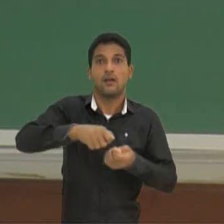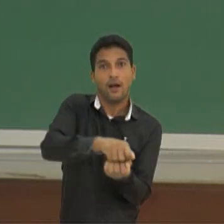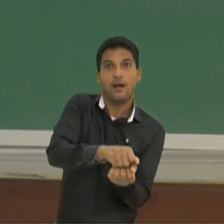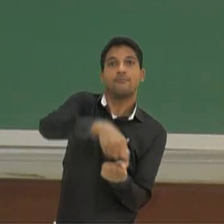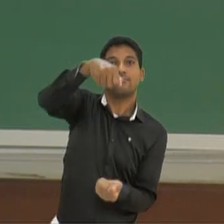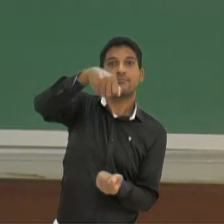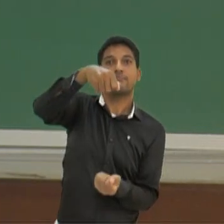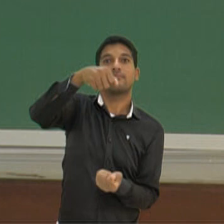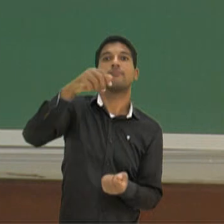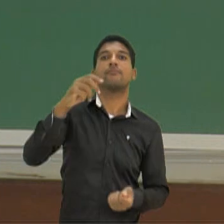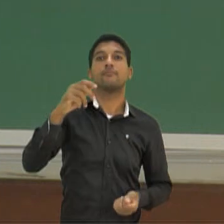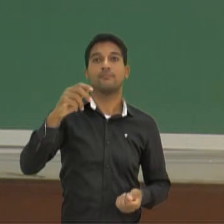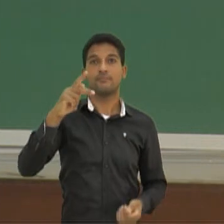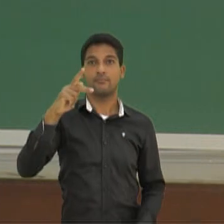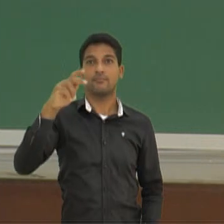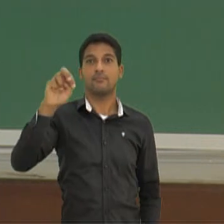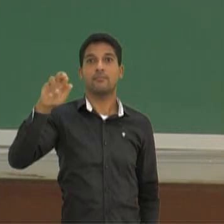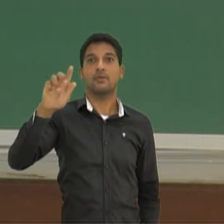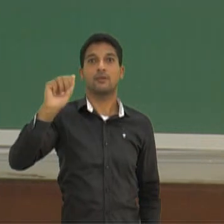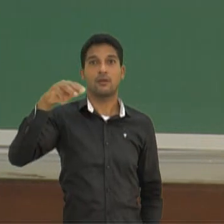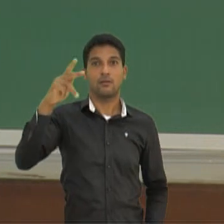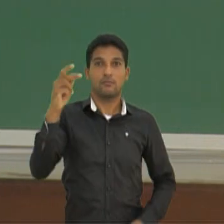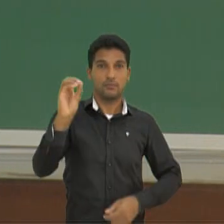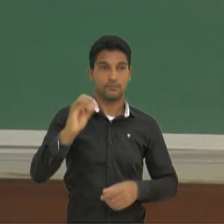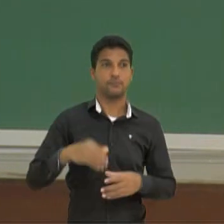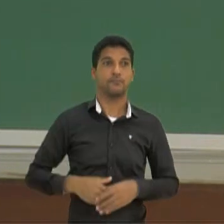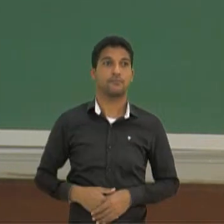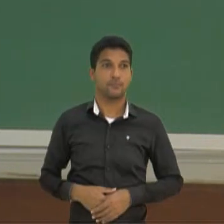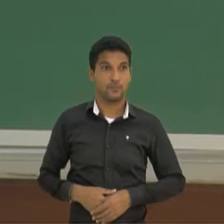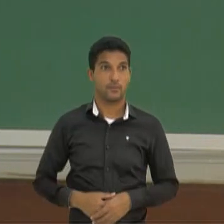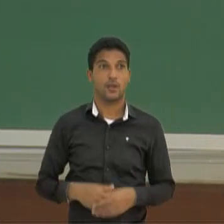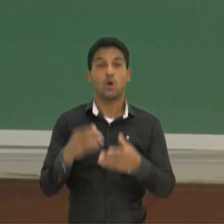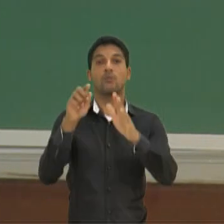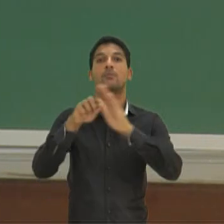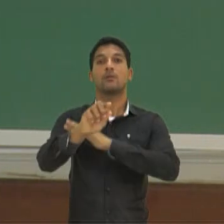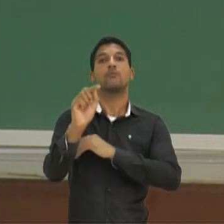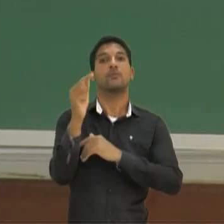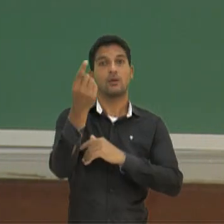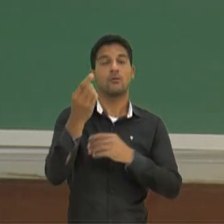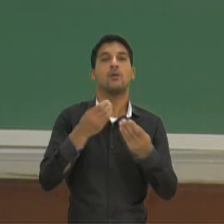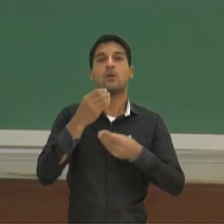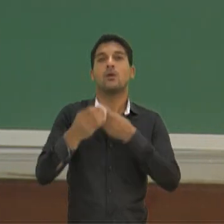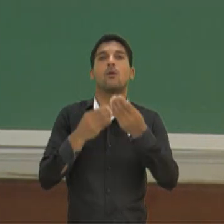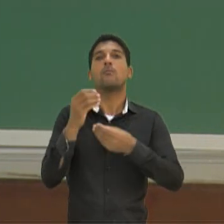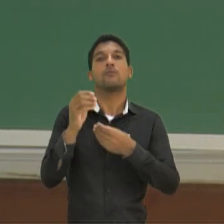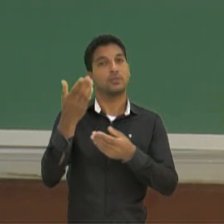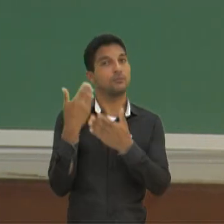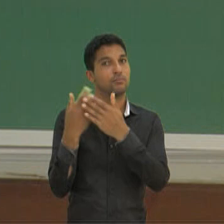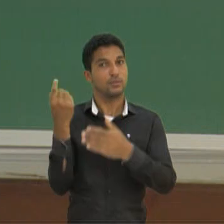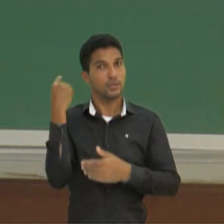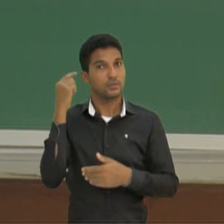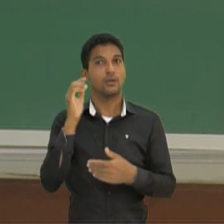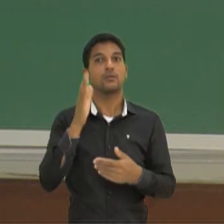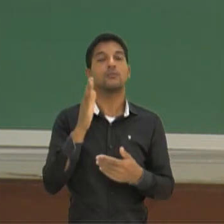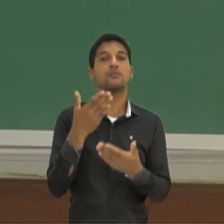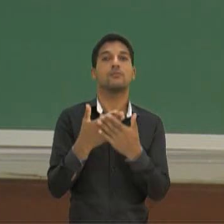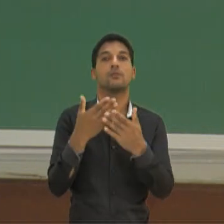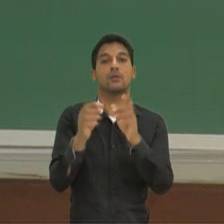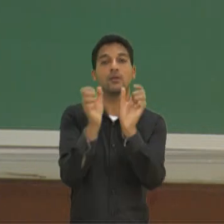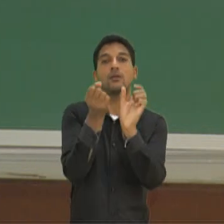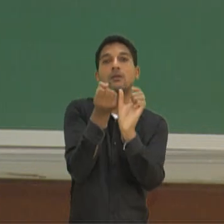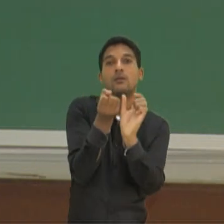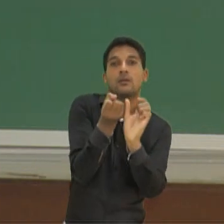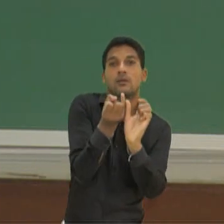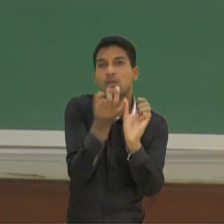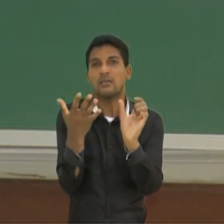verificar como anda a memória de vocês, quando a gente estudou a questão das derivações das palavras, né? Então, a gente tem aqui no enunciado, né, solicitando o